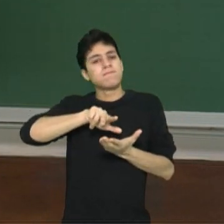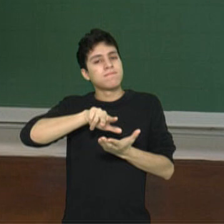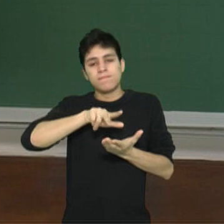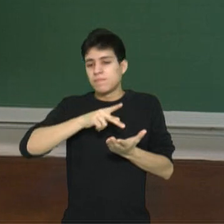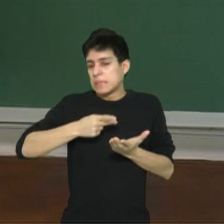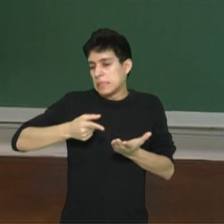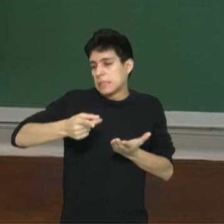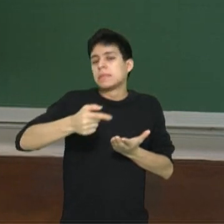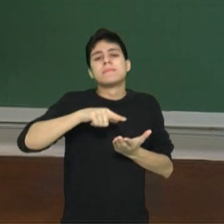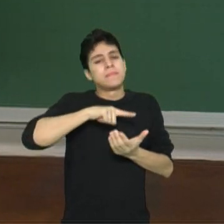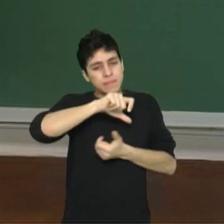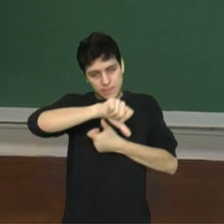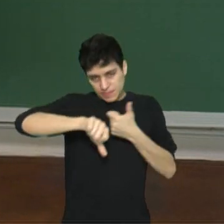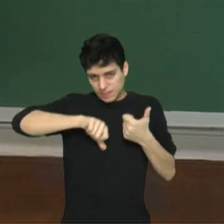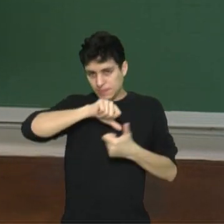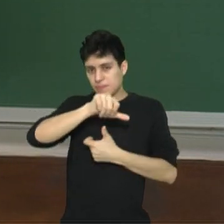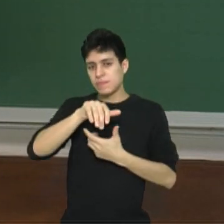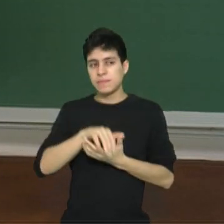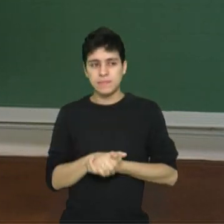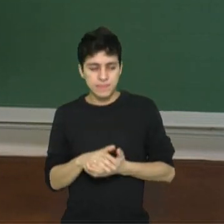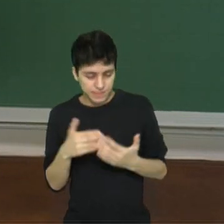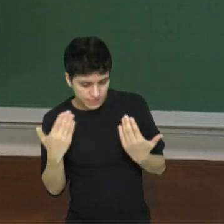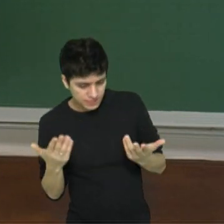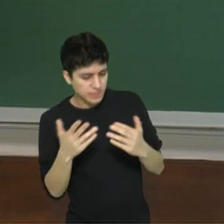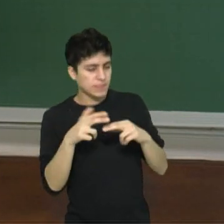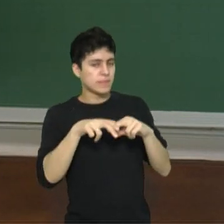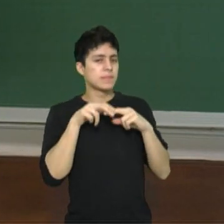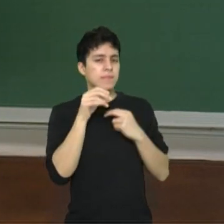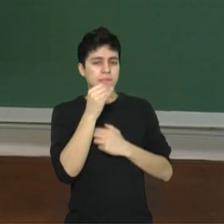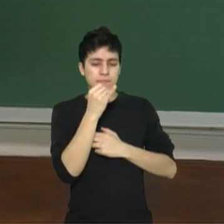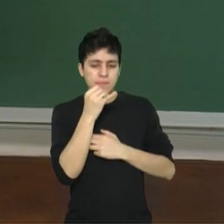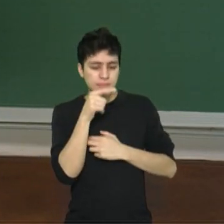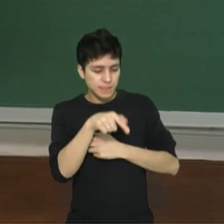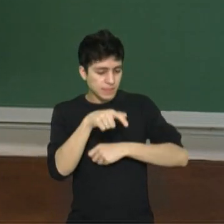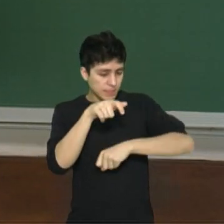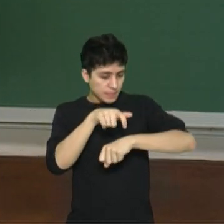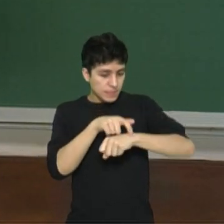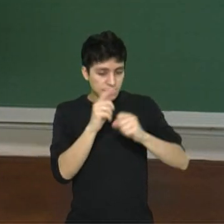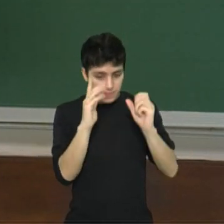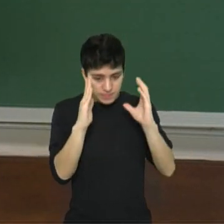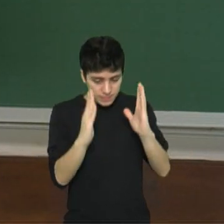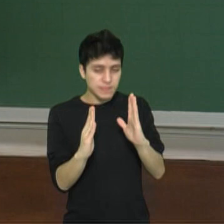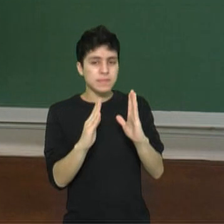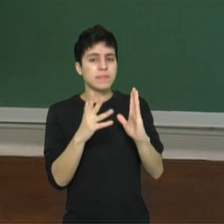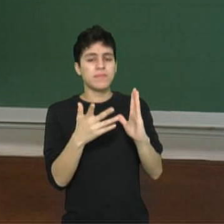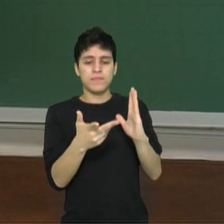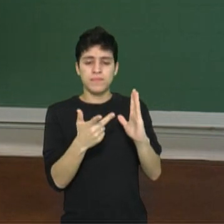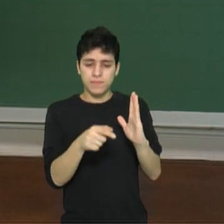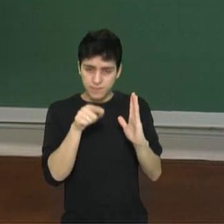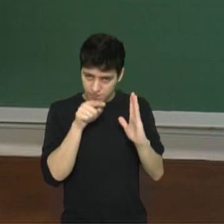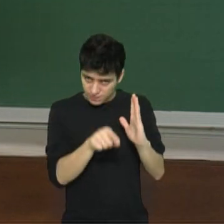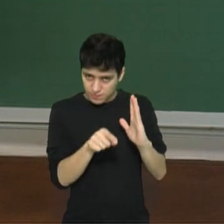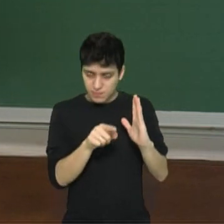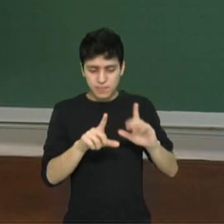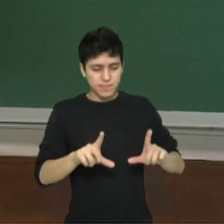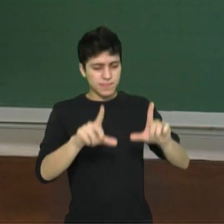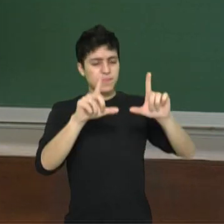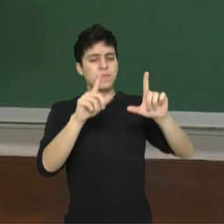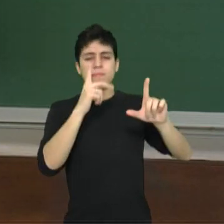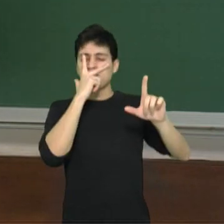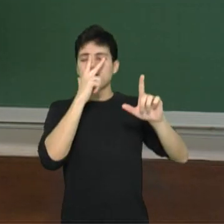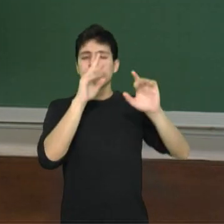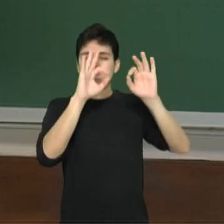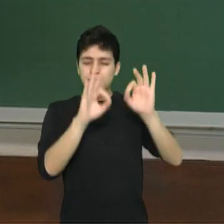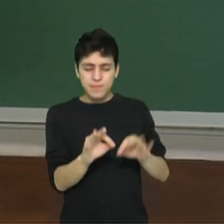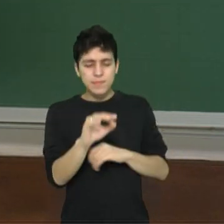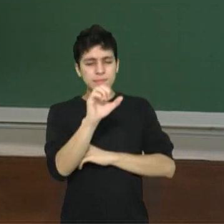ela altera, tá? E aí, então, por exemplo, neste instante, a velocidade do carro aqui, né, dessa imagem,